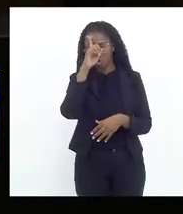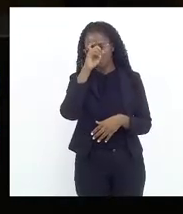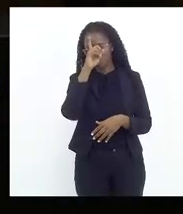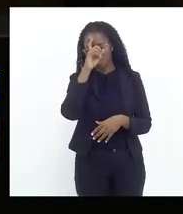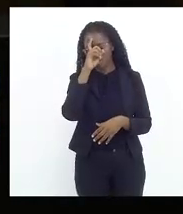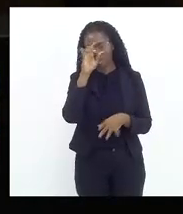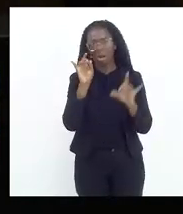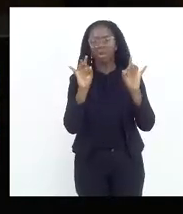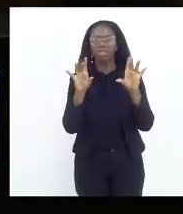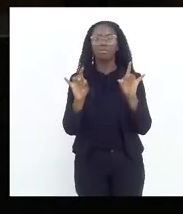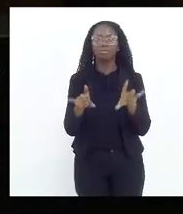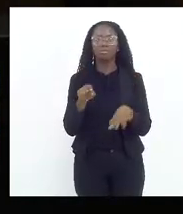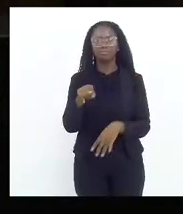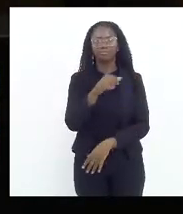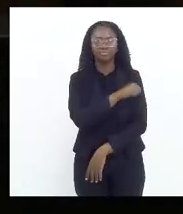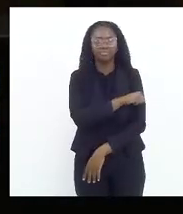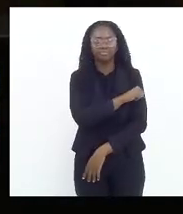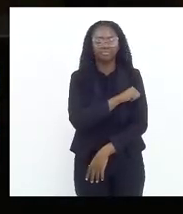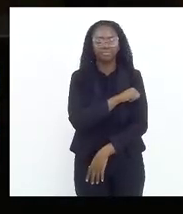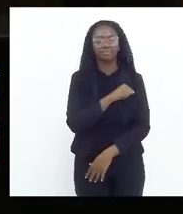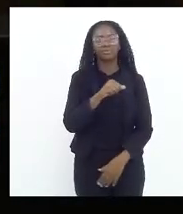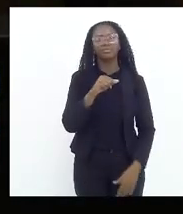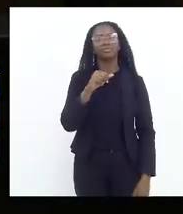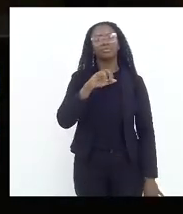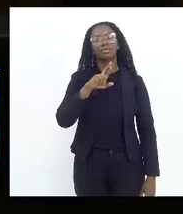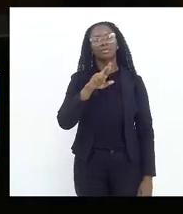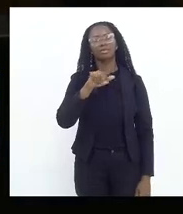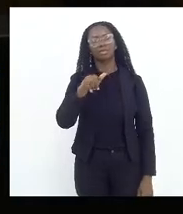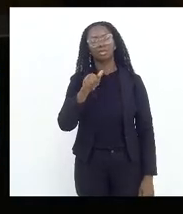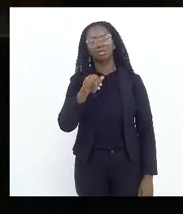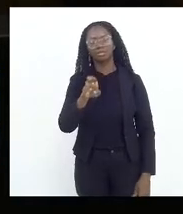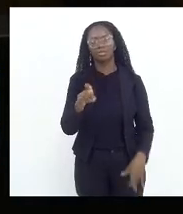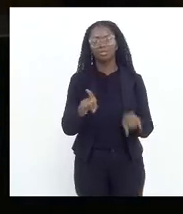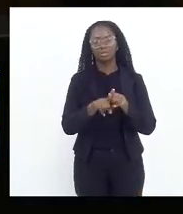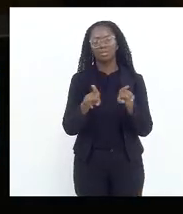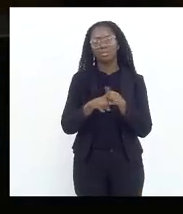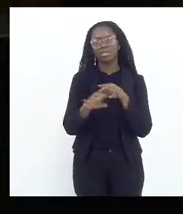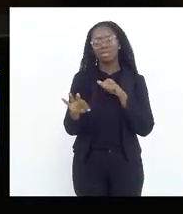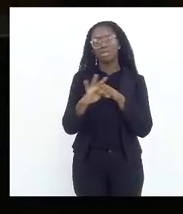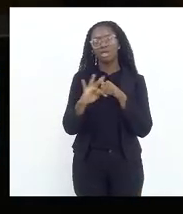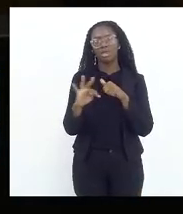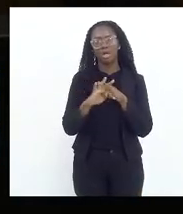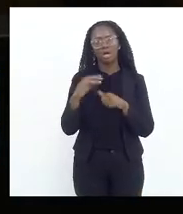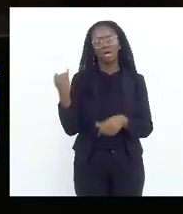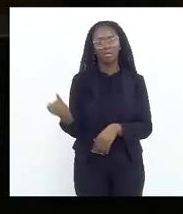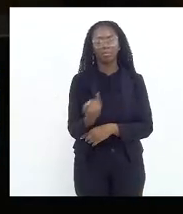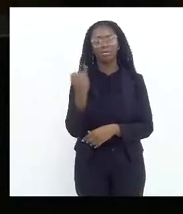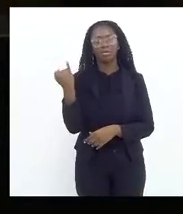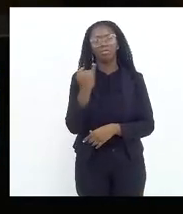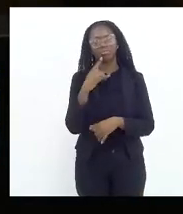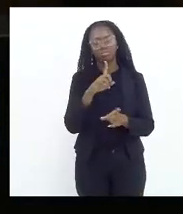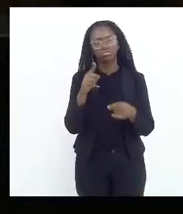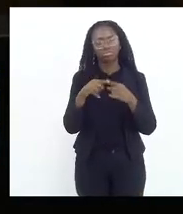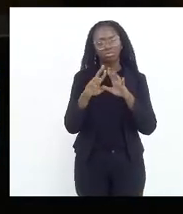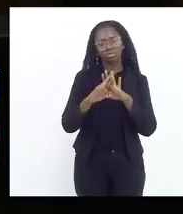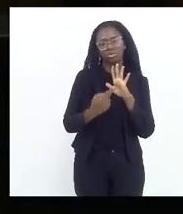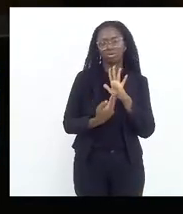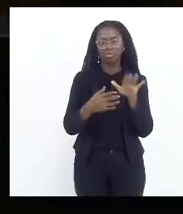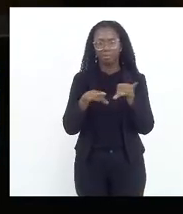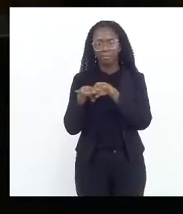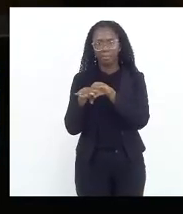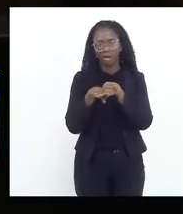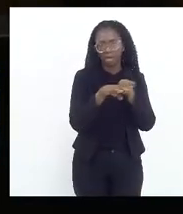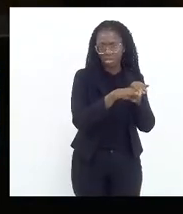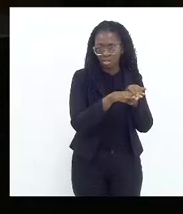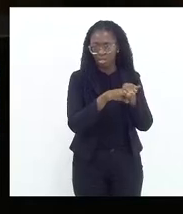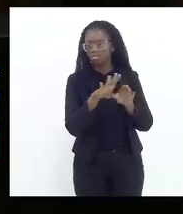especial, deputada enfermeira Rejane, com essas técnicas pertinentes ao protocolo operacional padrão